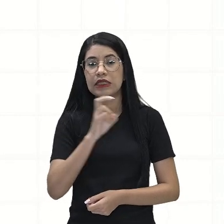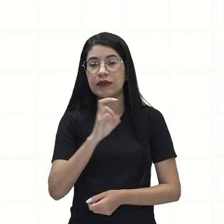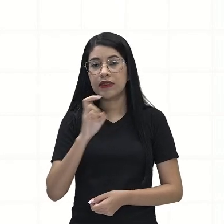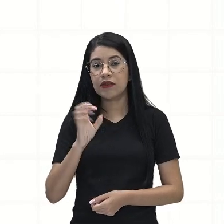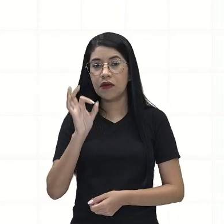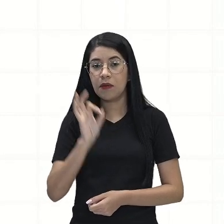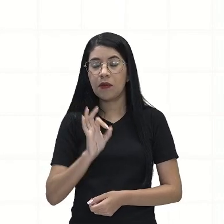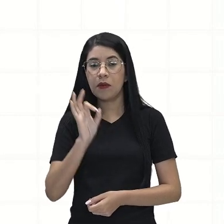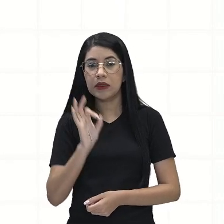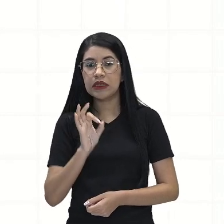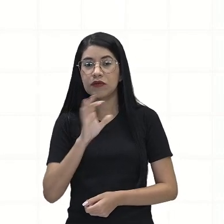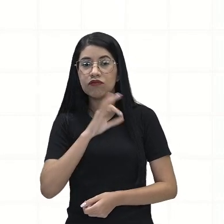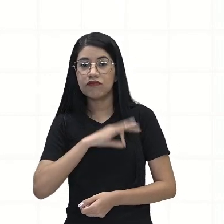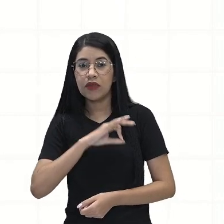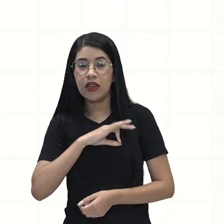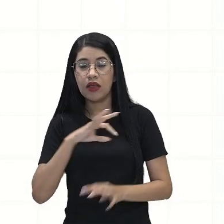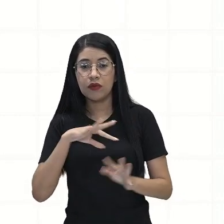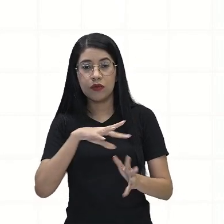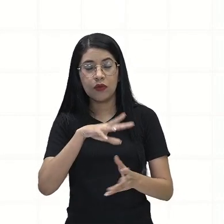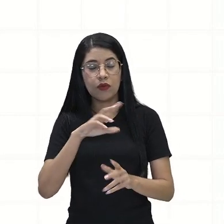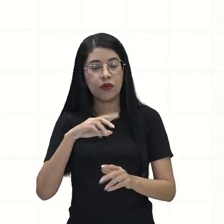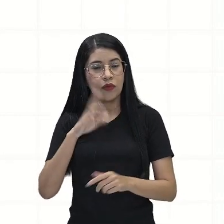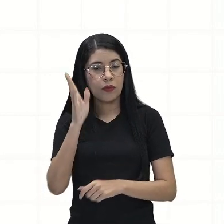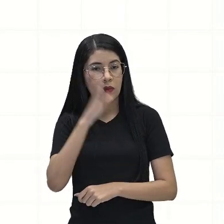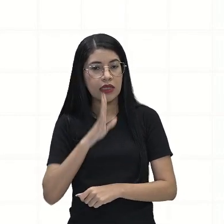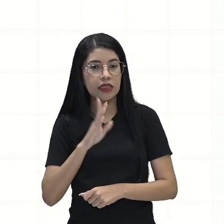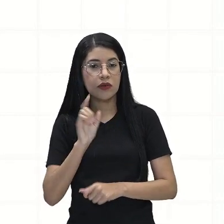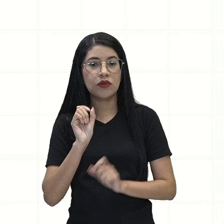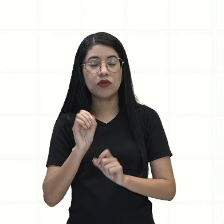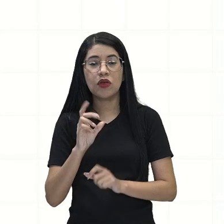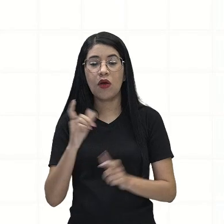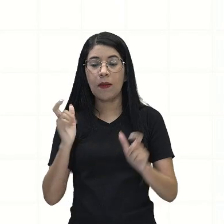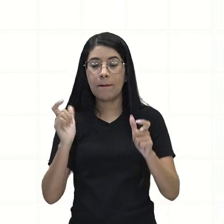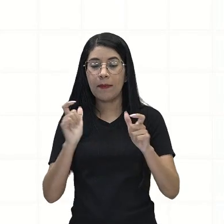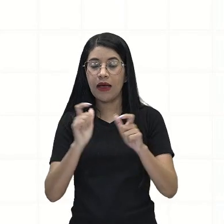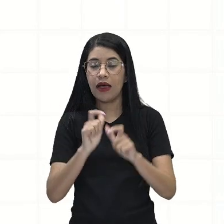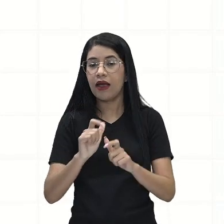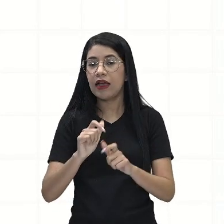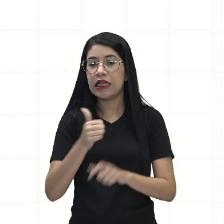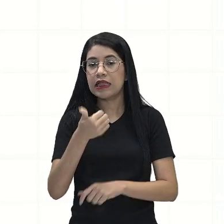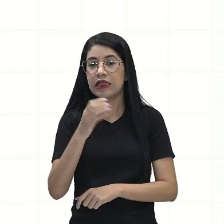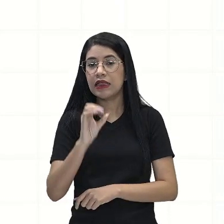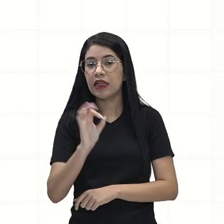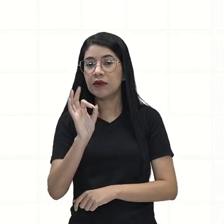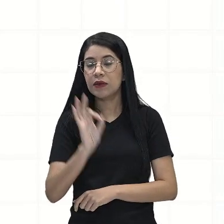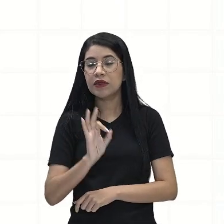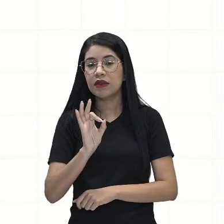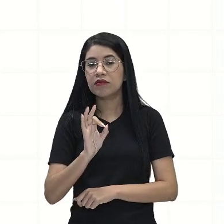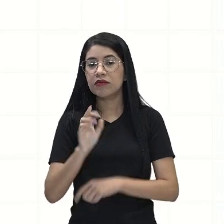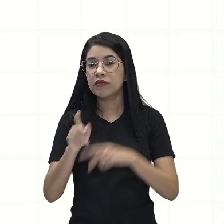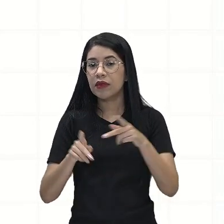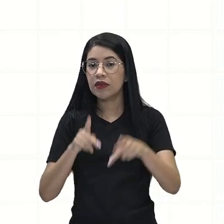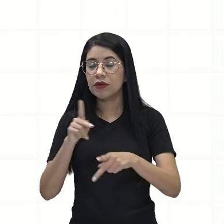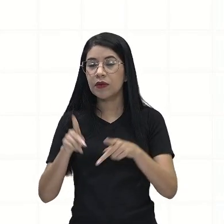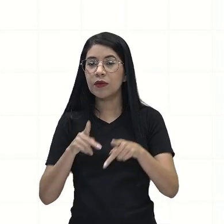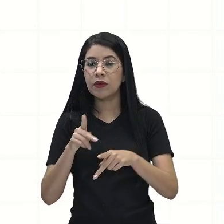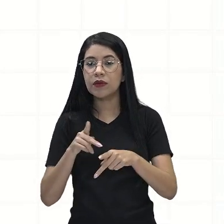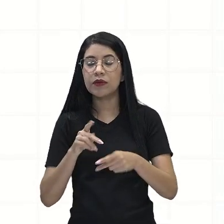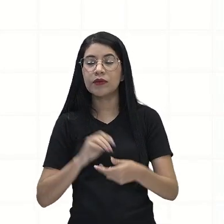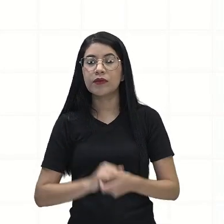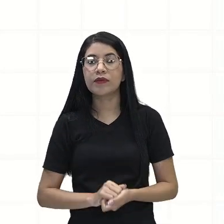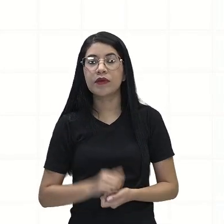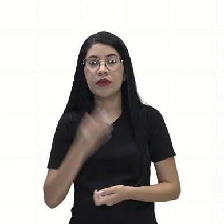olha, da renda nacional, ela estava nas mãos de apenas 10% da população, que está bem aqui, olha, que é o maior número